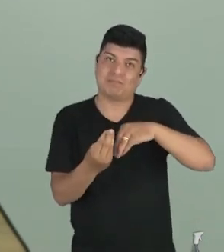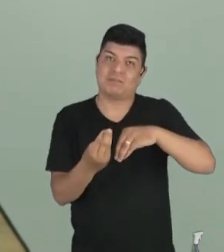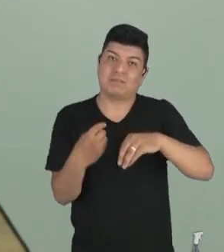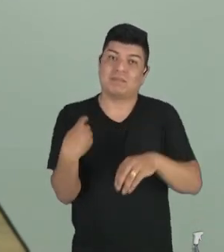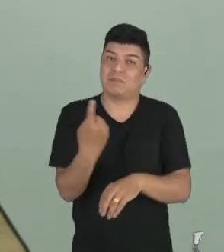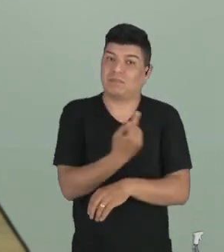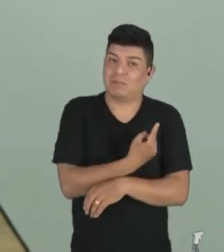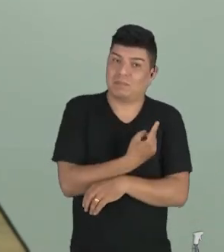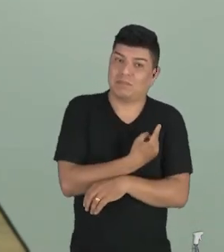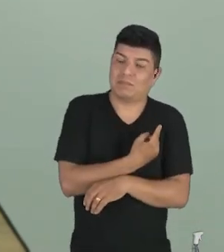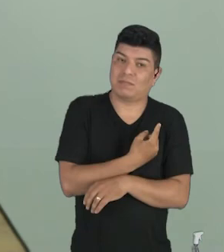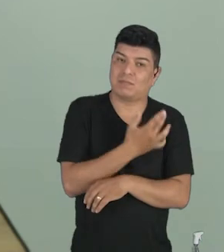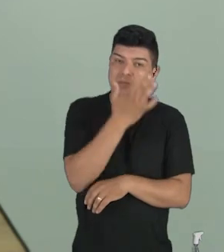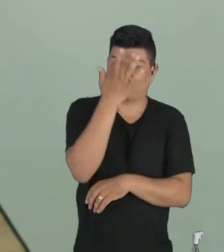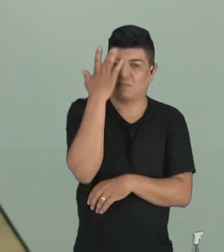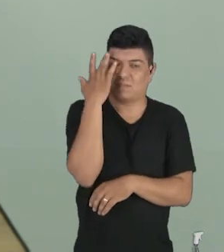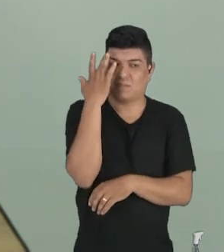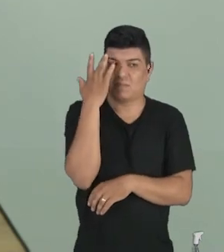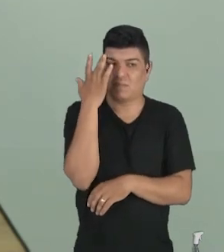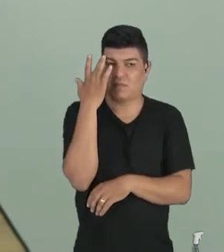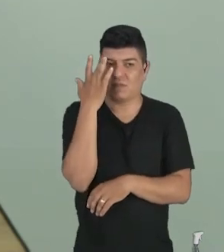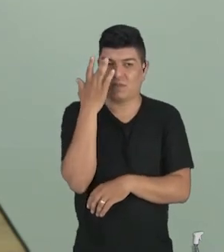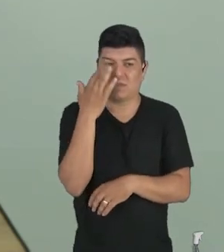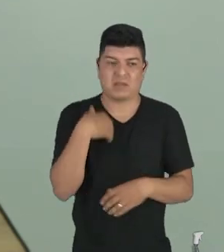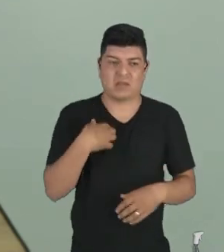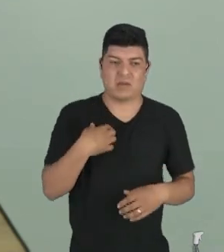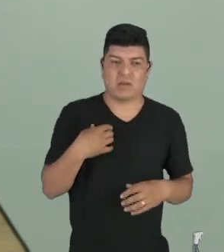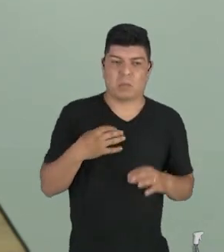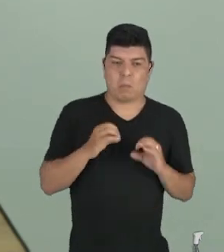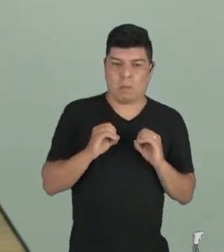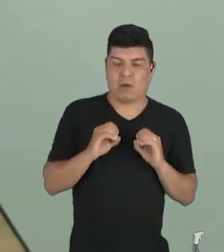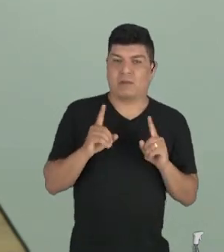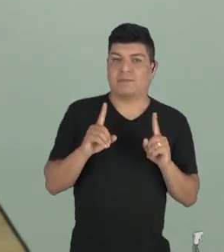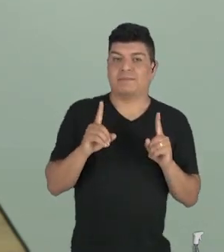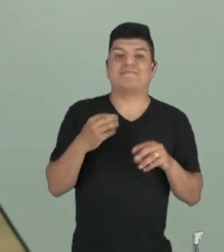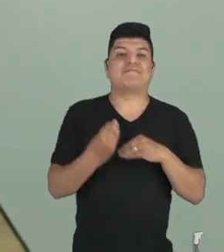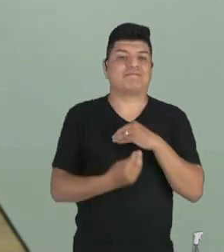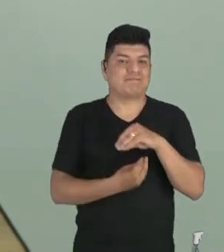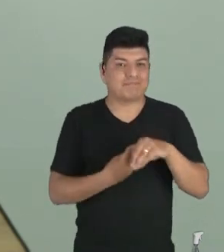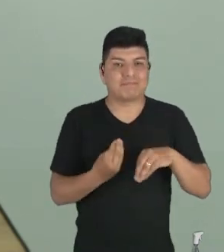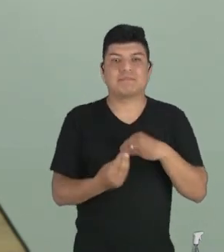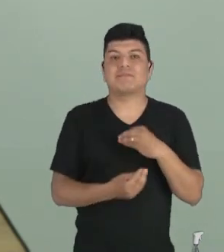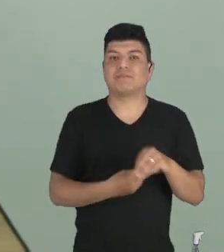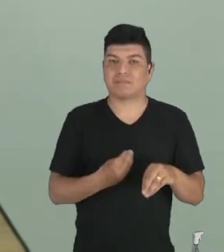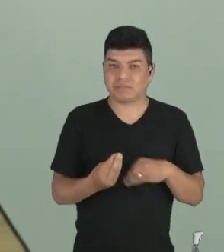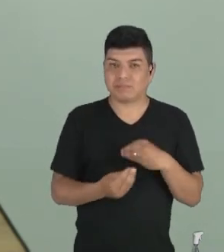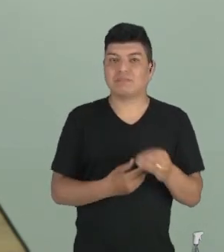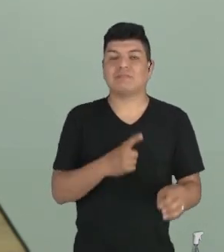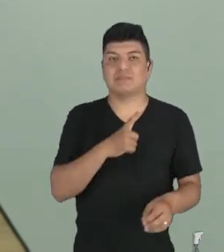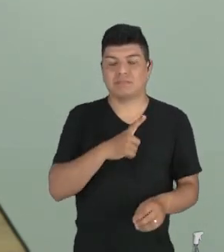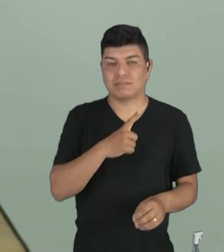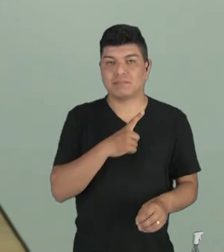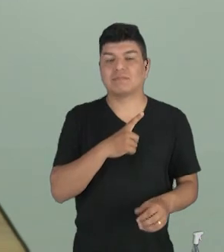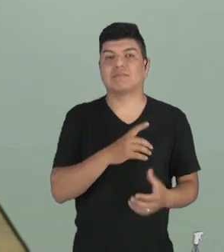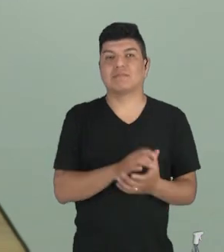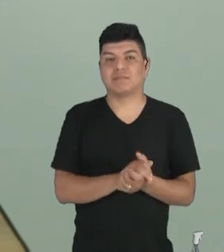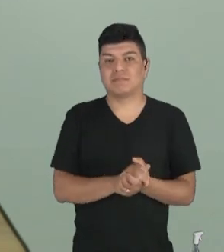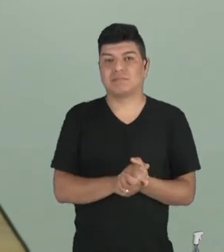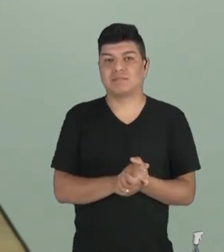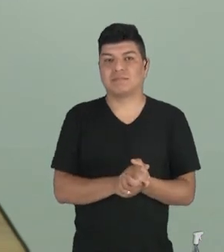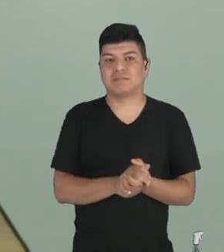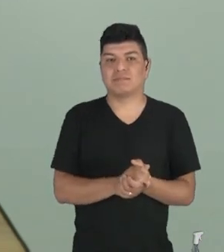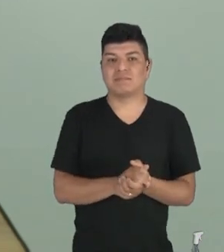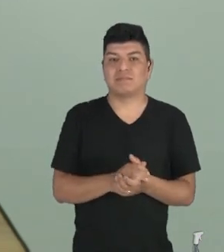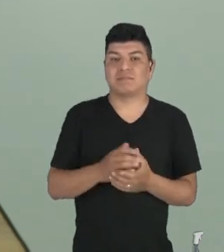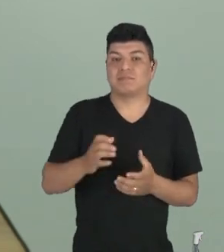não somos, como as pessoas dizem, uma pessoa pura, não, nós somos misturados. Nós temos uma mistura de